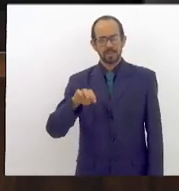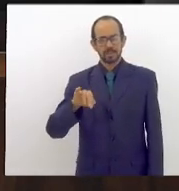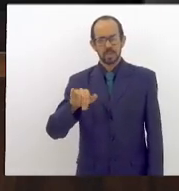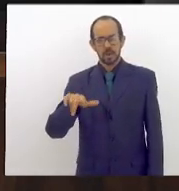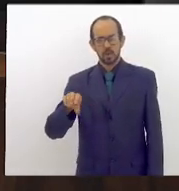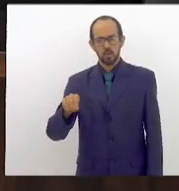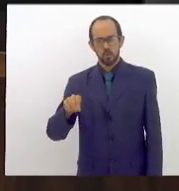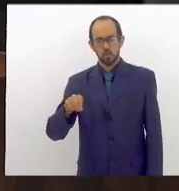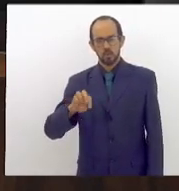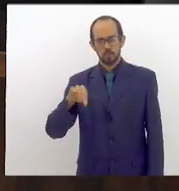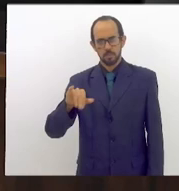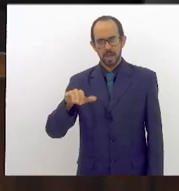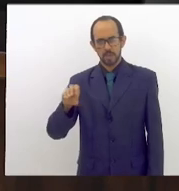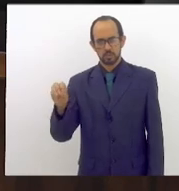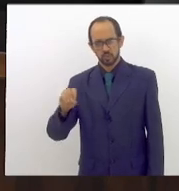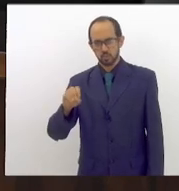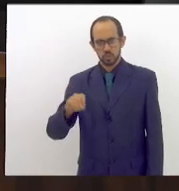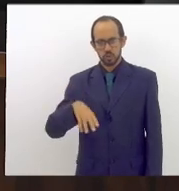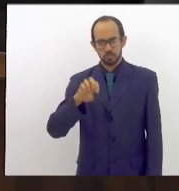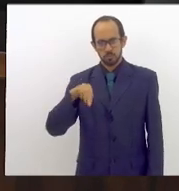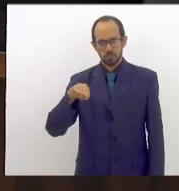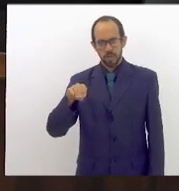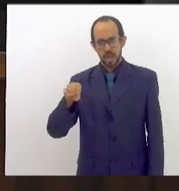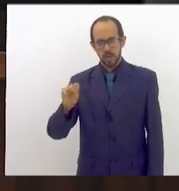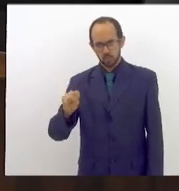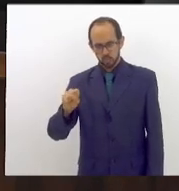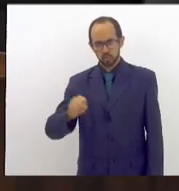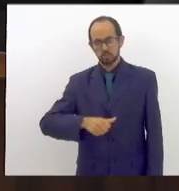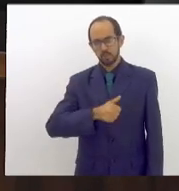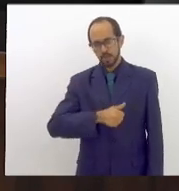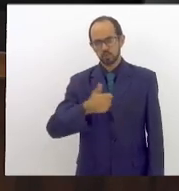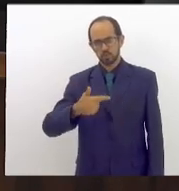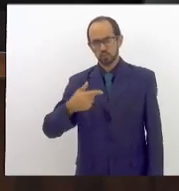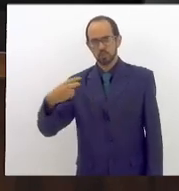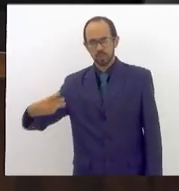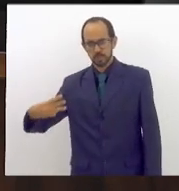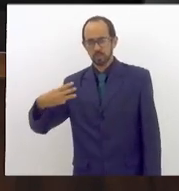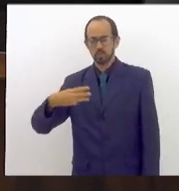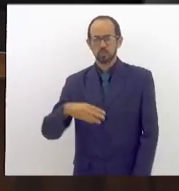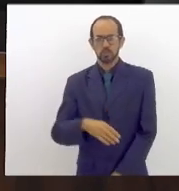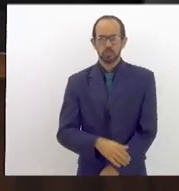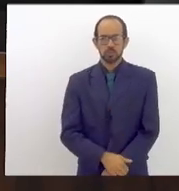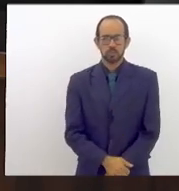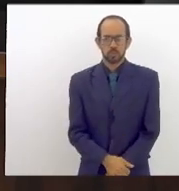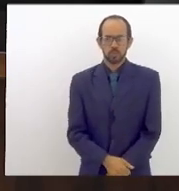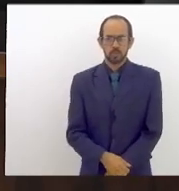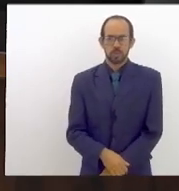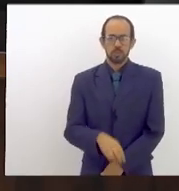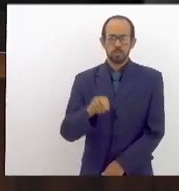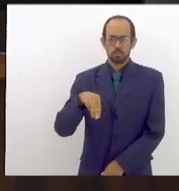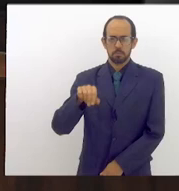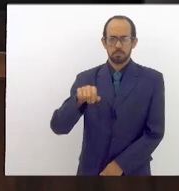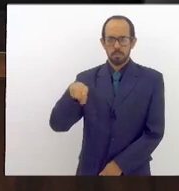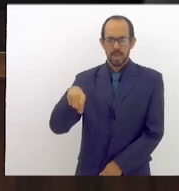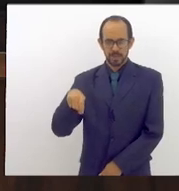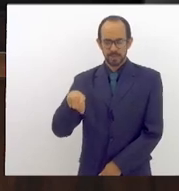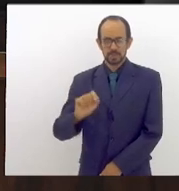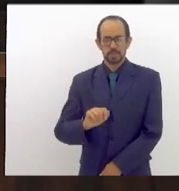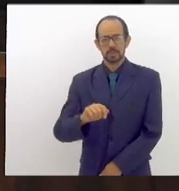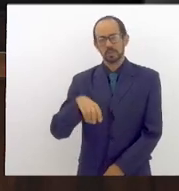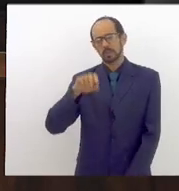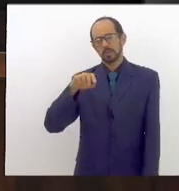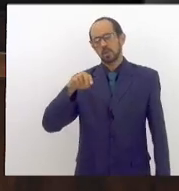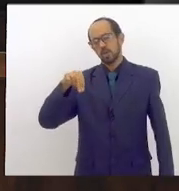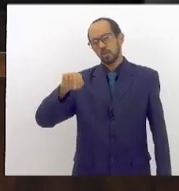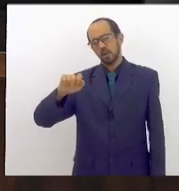Márcio canela Deputado Marcos Abraão Marcos Miller Marcos Vinícius Max Lemos Noel de